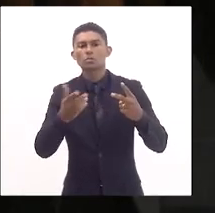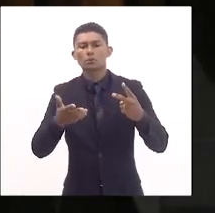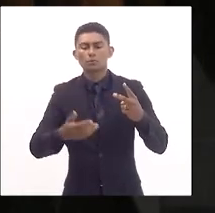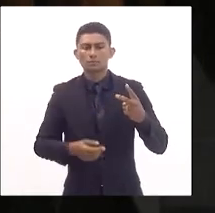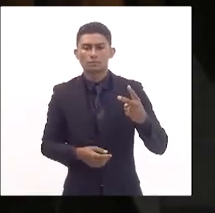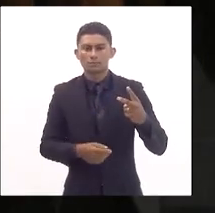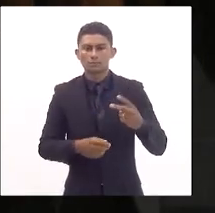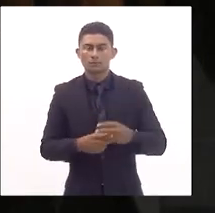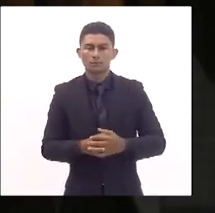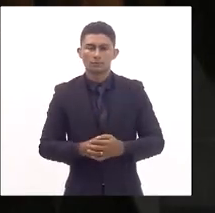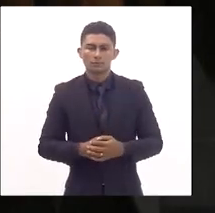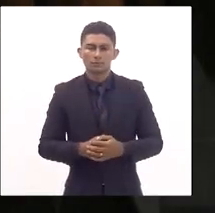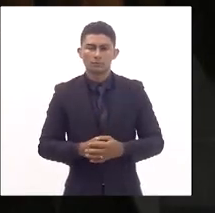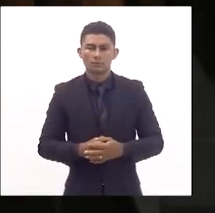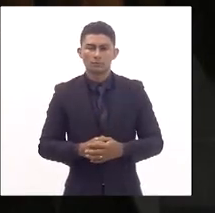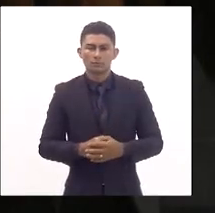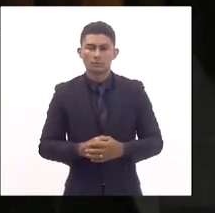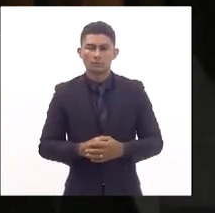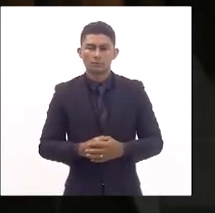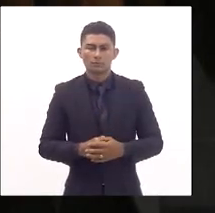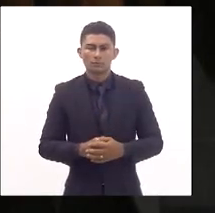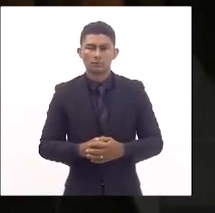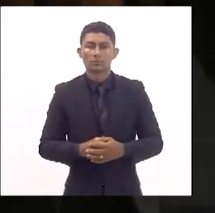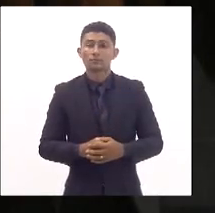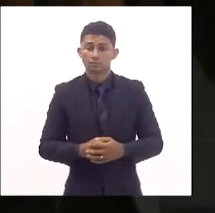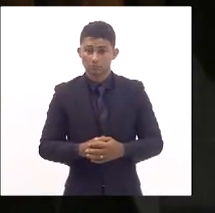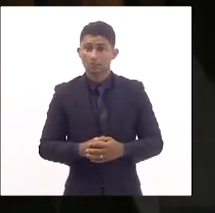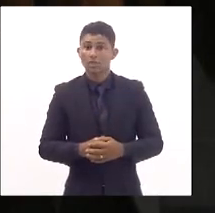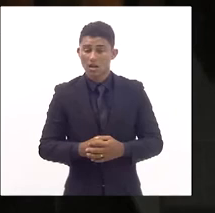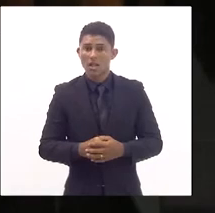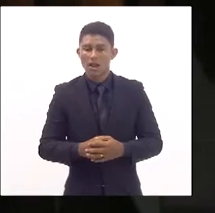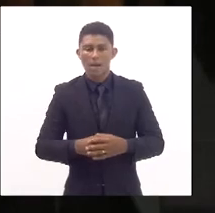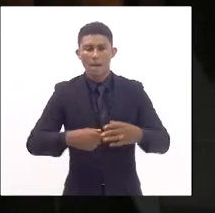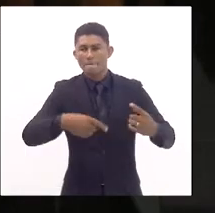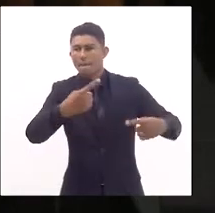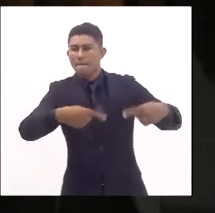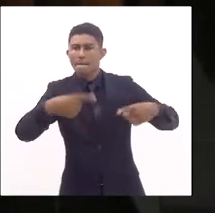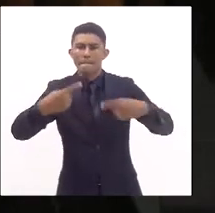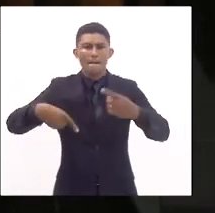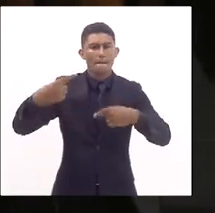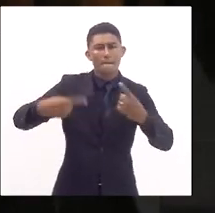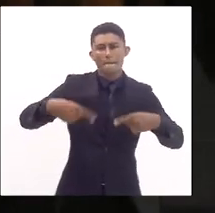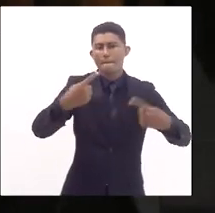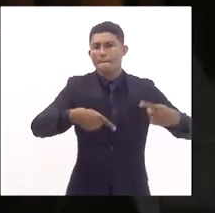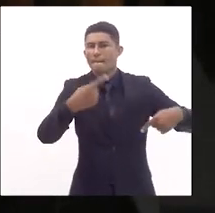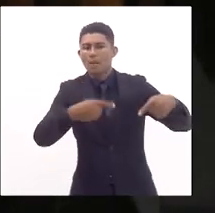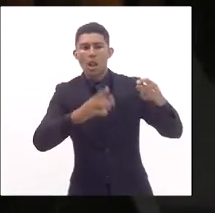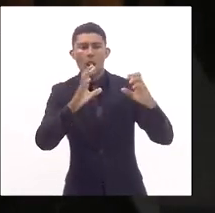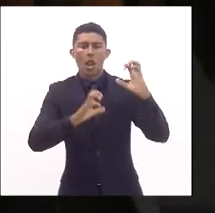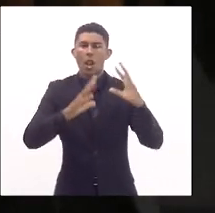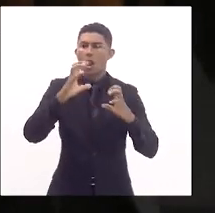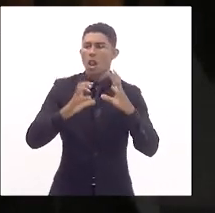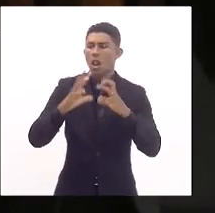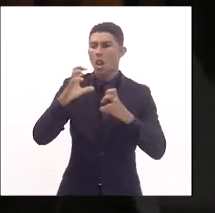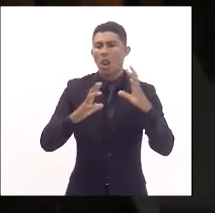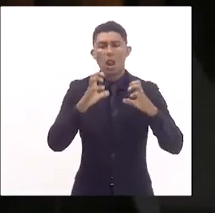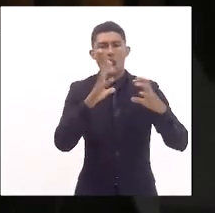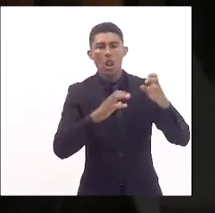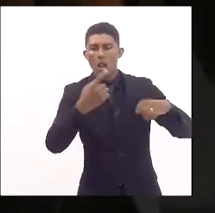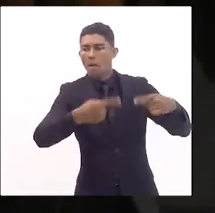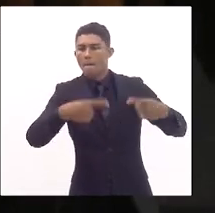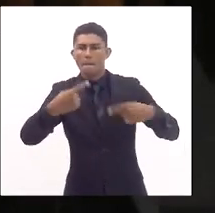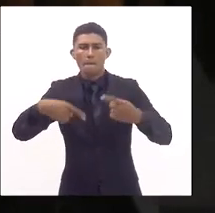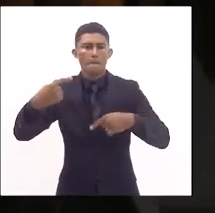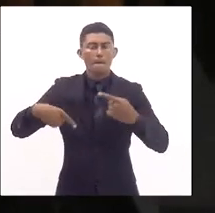em uma disputa de poder é que fica excitada